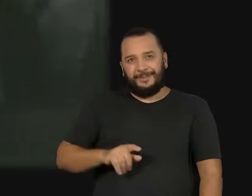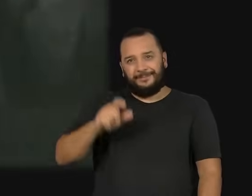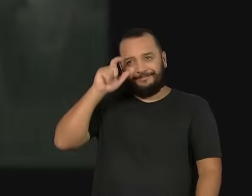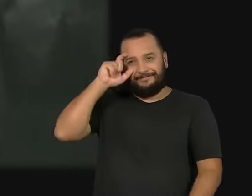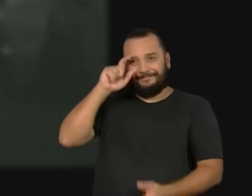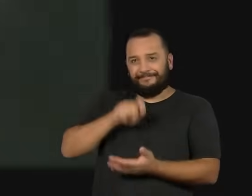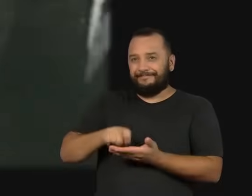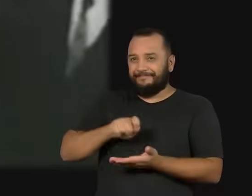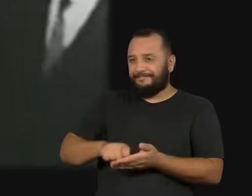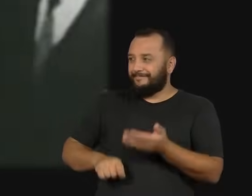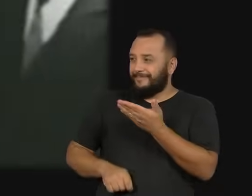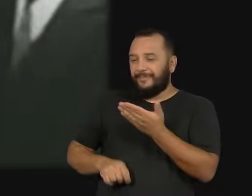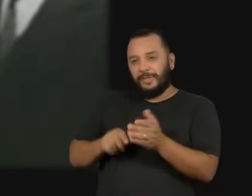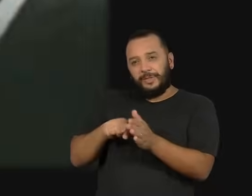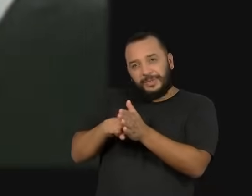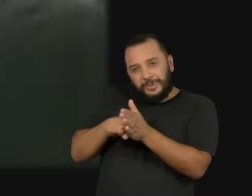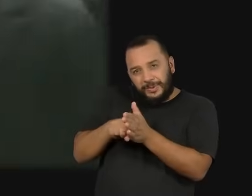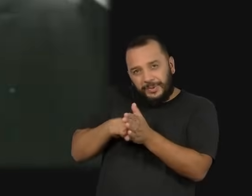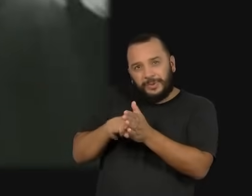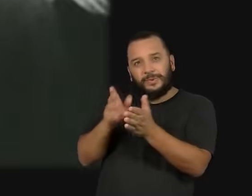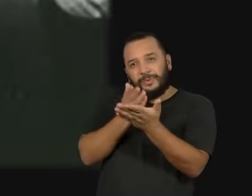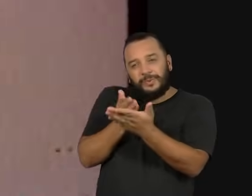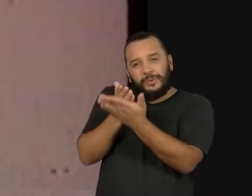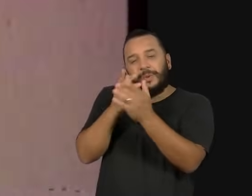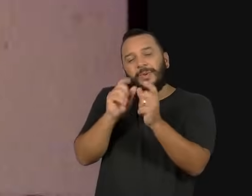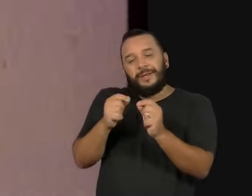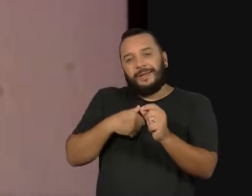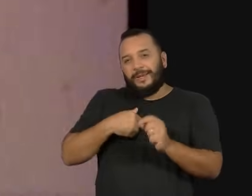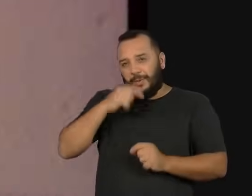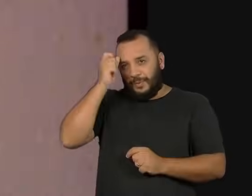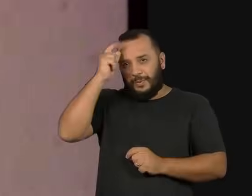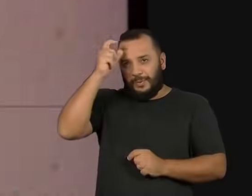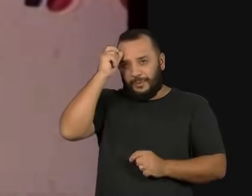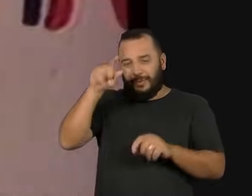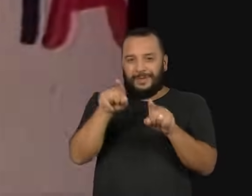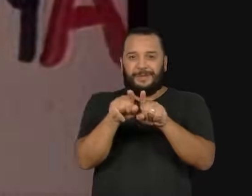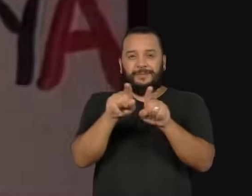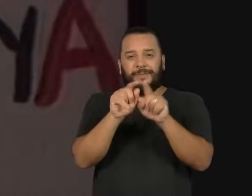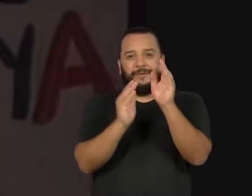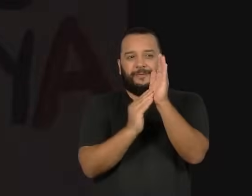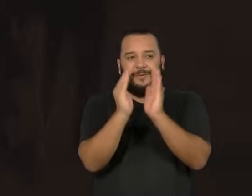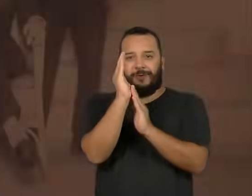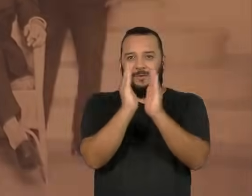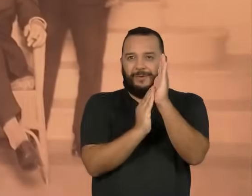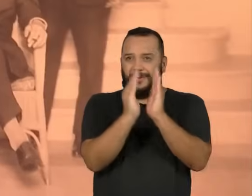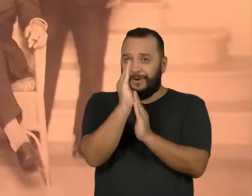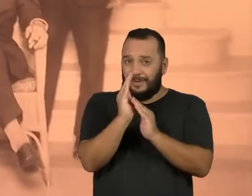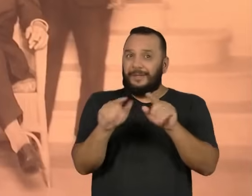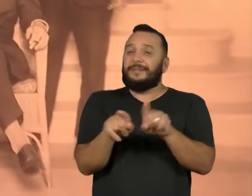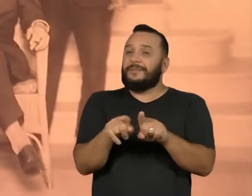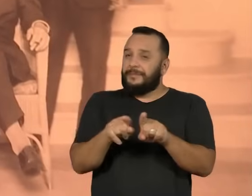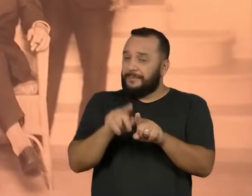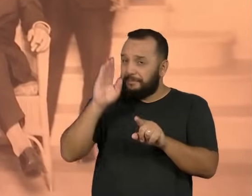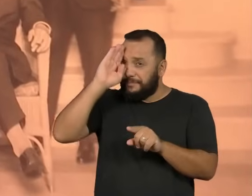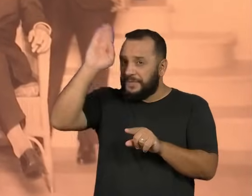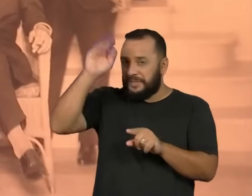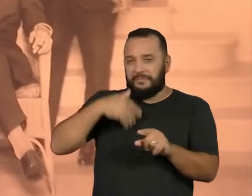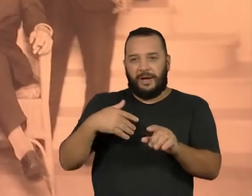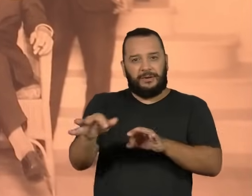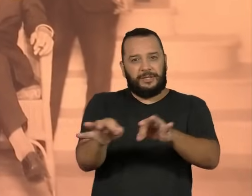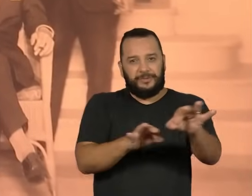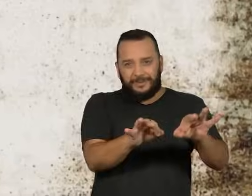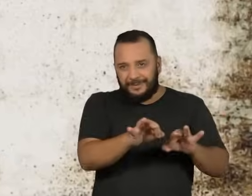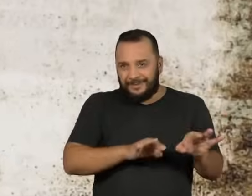aos estudos da nossa cultura e do nosso folclore, e foi um dos principais articuladores da Semana de Arte Moderna de